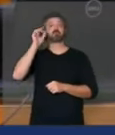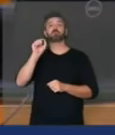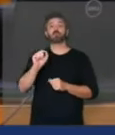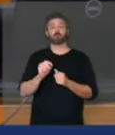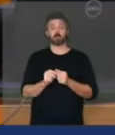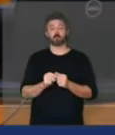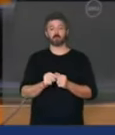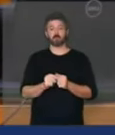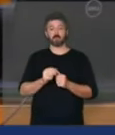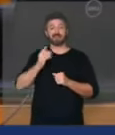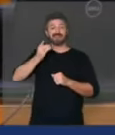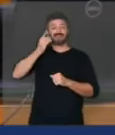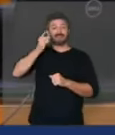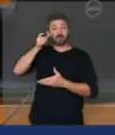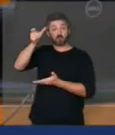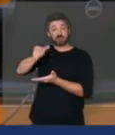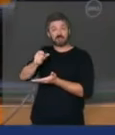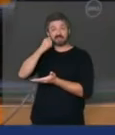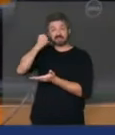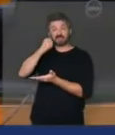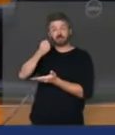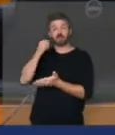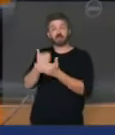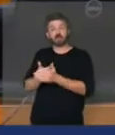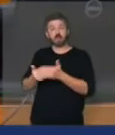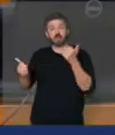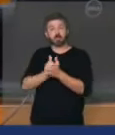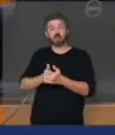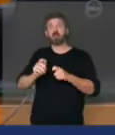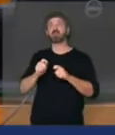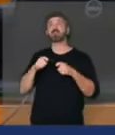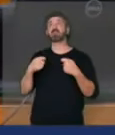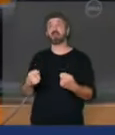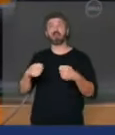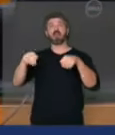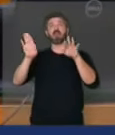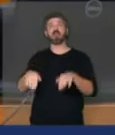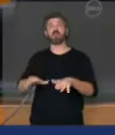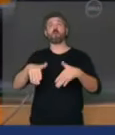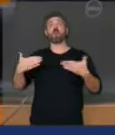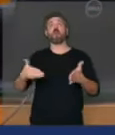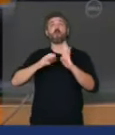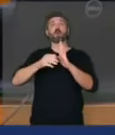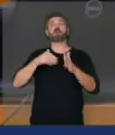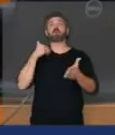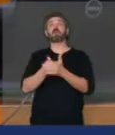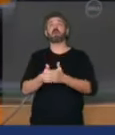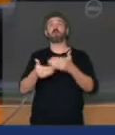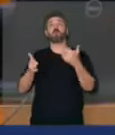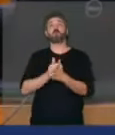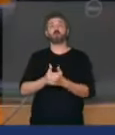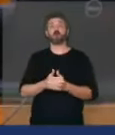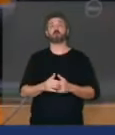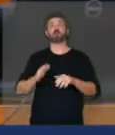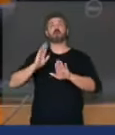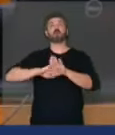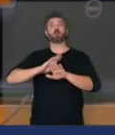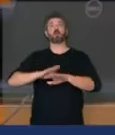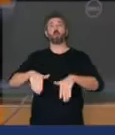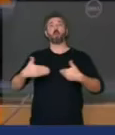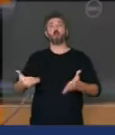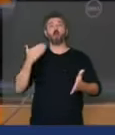o parlamentar, seja ele qual for, de que partido for, de que ideologia